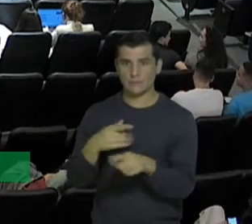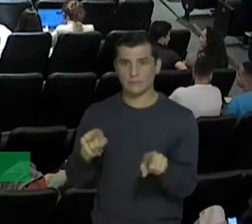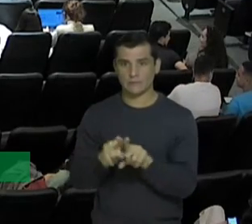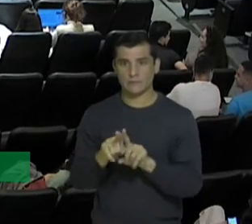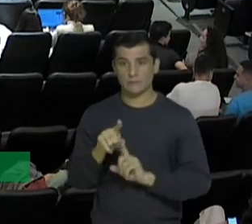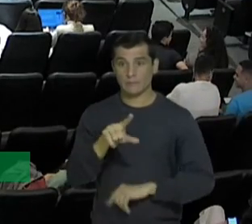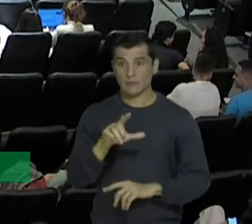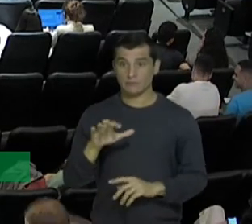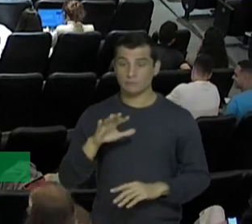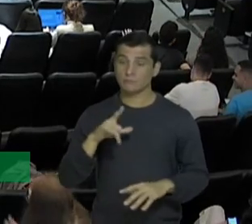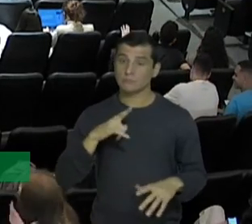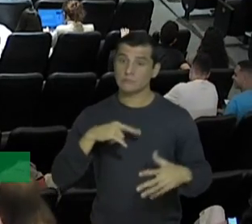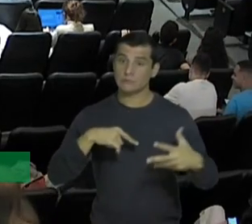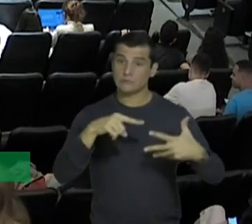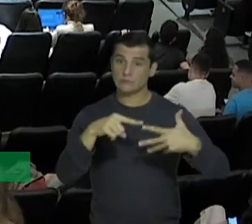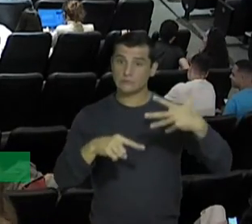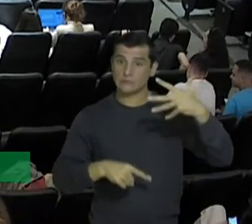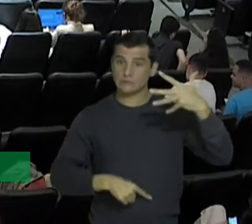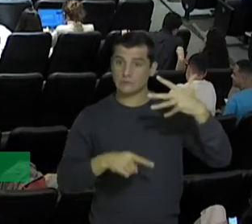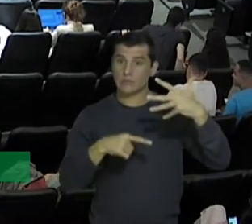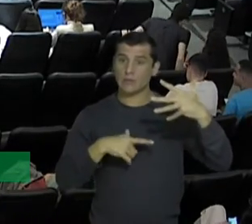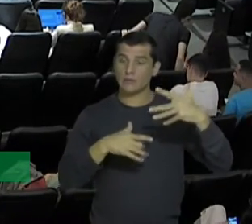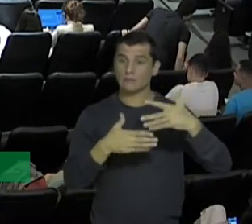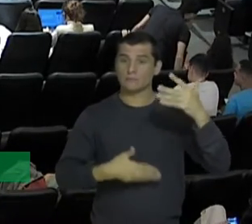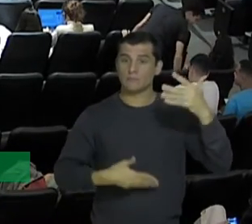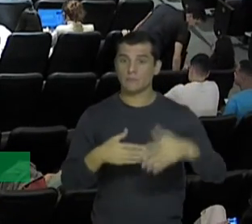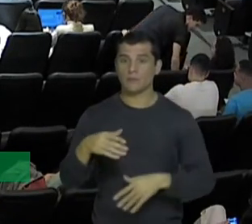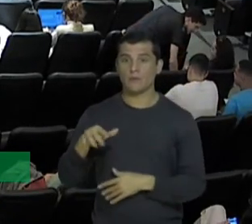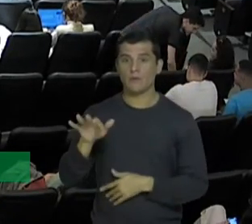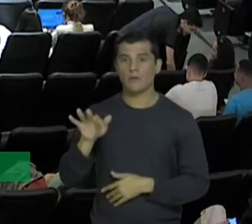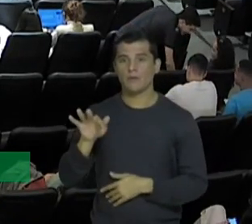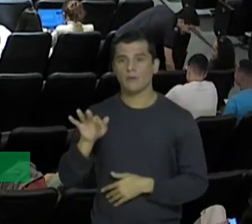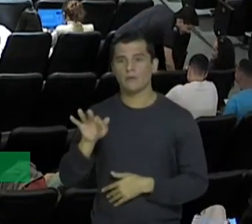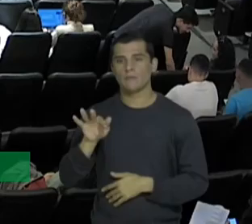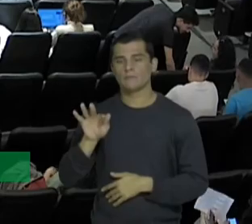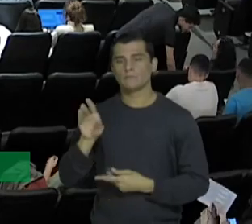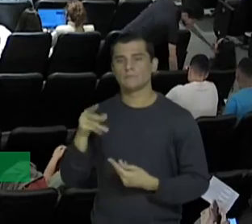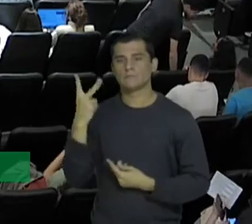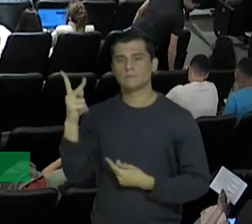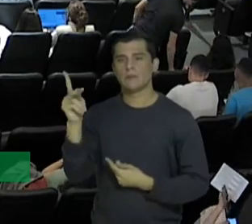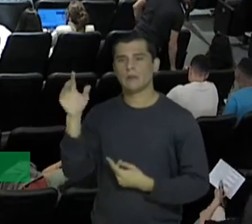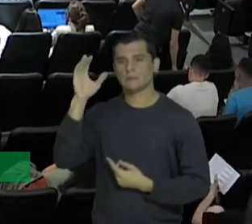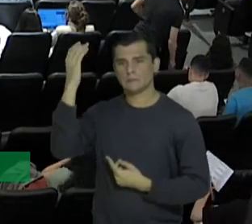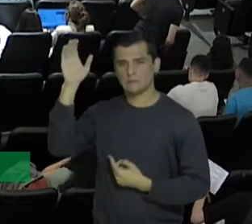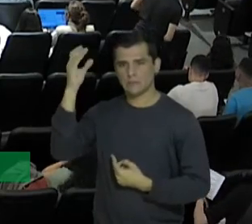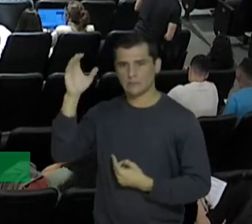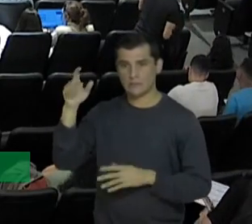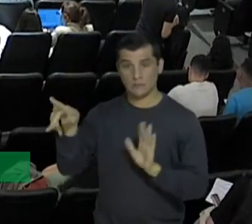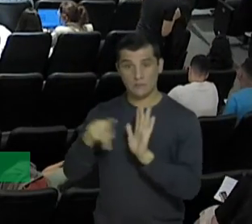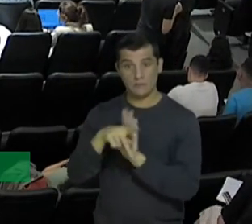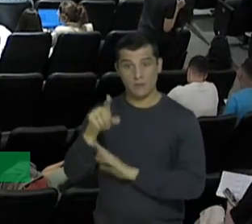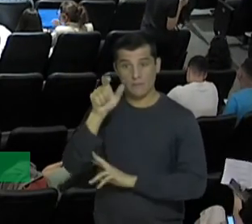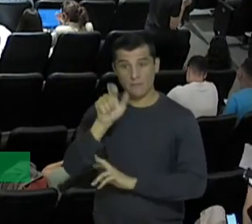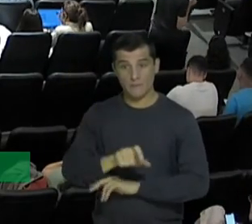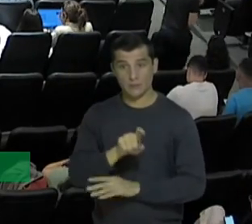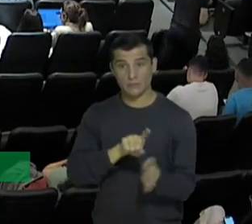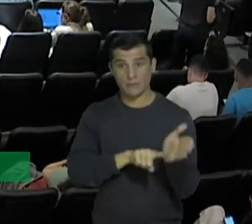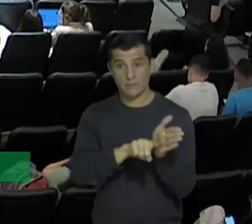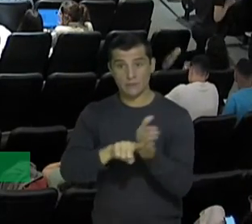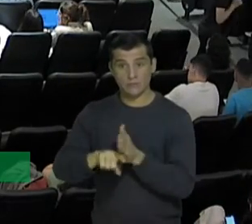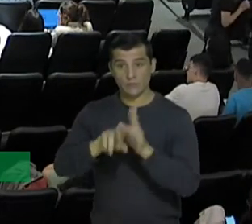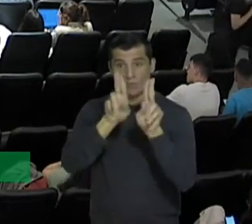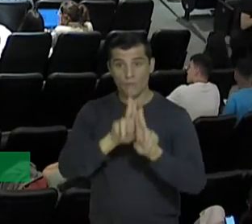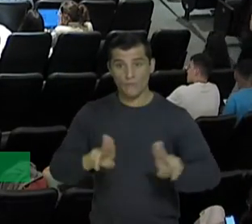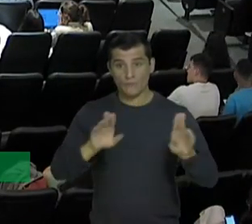classificado pelo ranking for scien scientific index como um dos pesquisadores da ufk